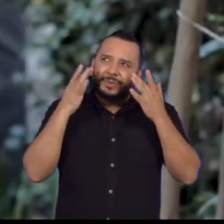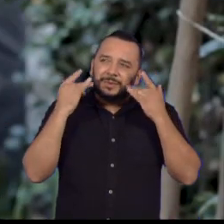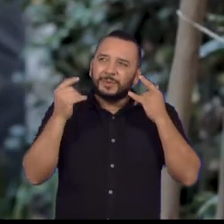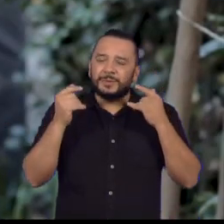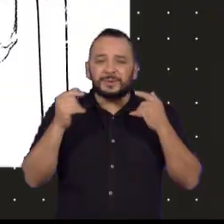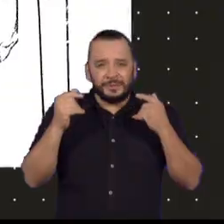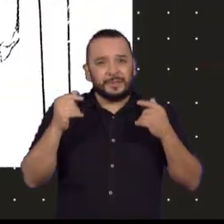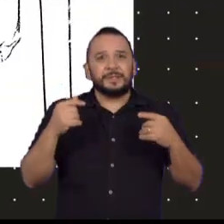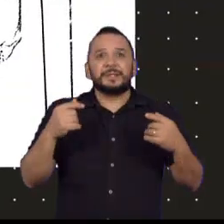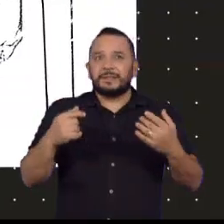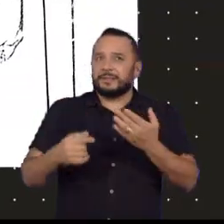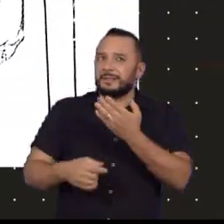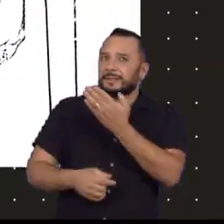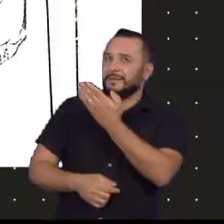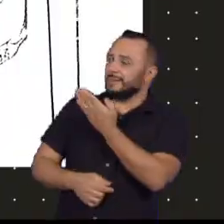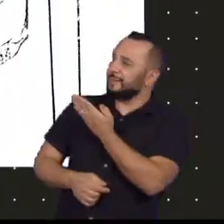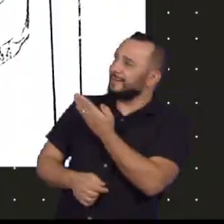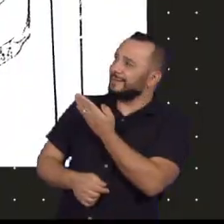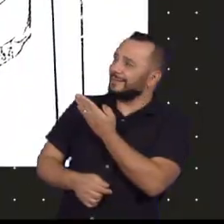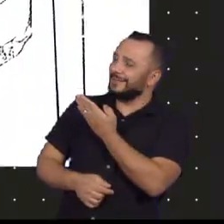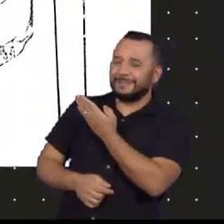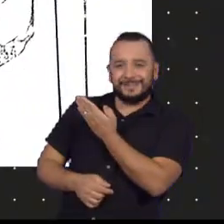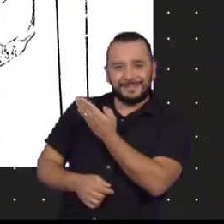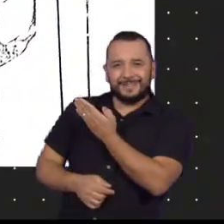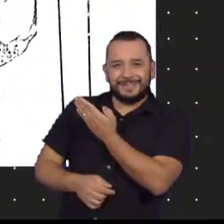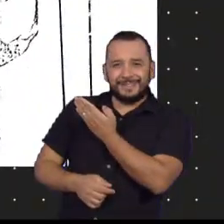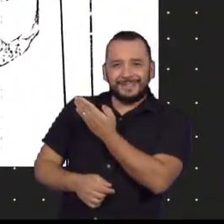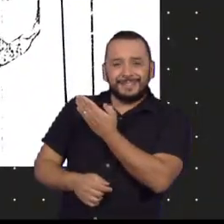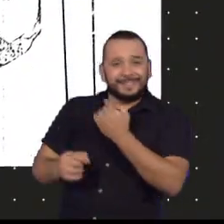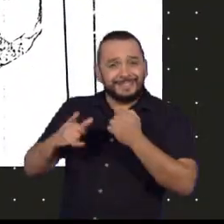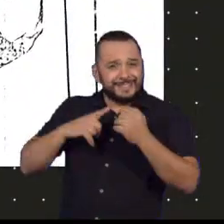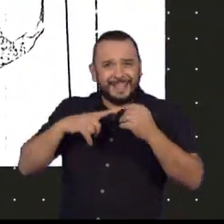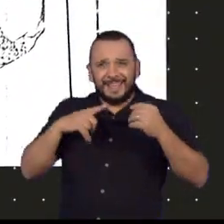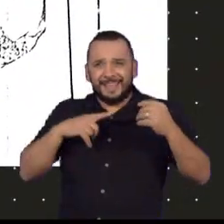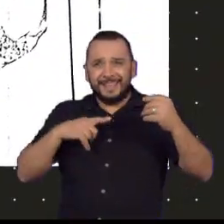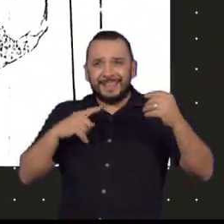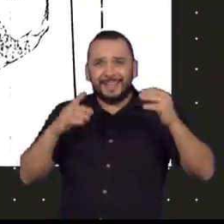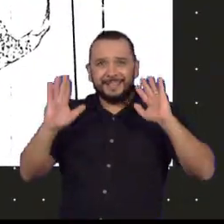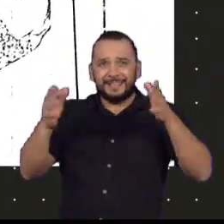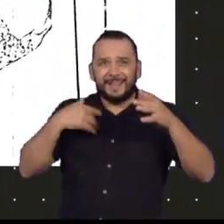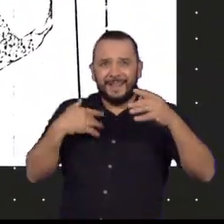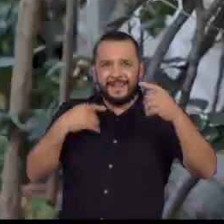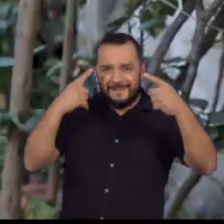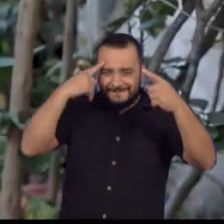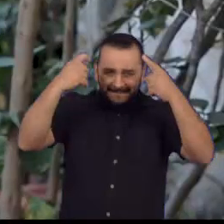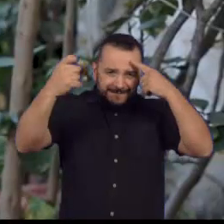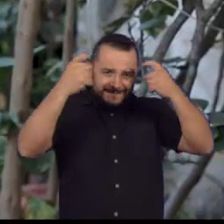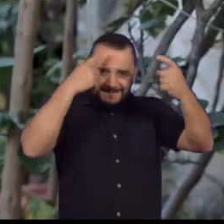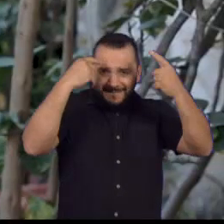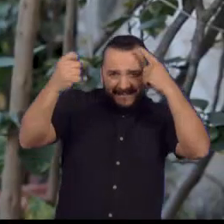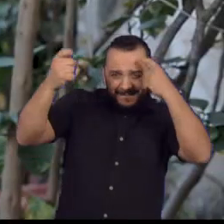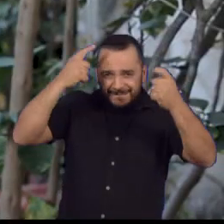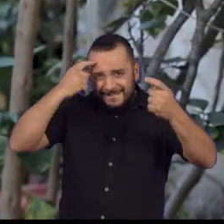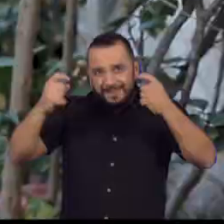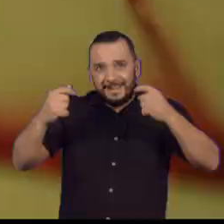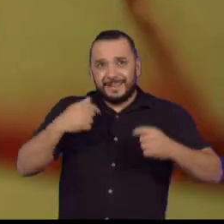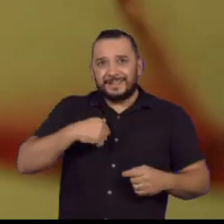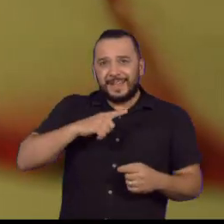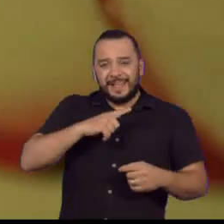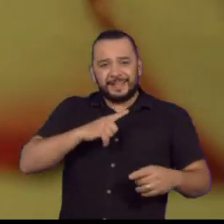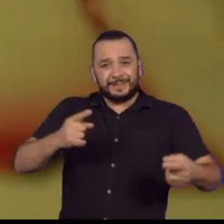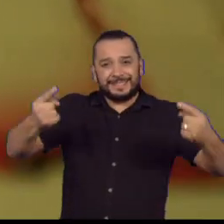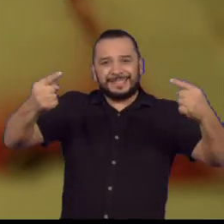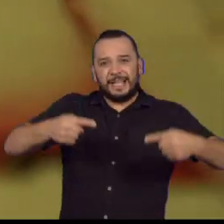do ator. Primeiro, vinham improvisações de cenas provocadas por desafios que eu criava,